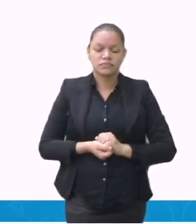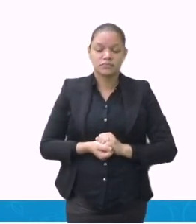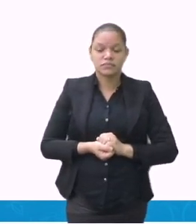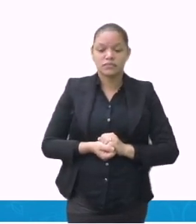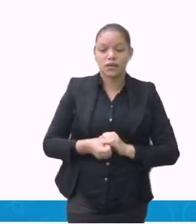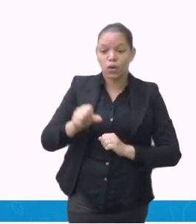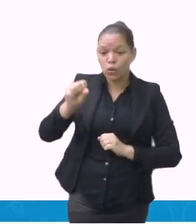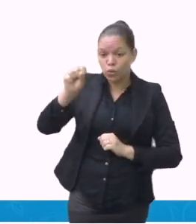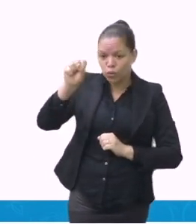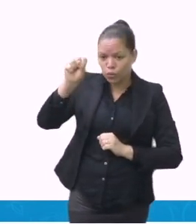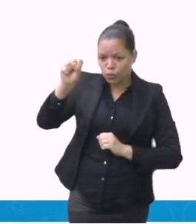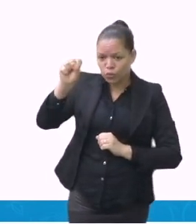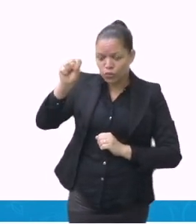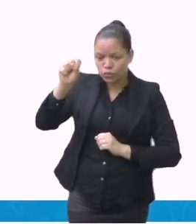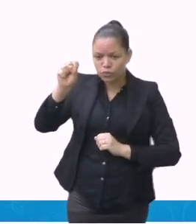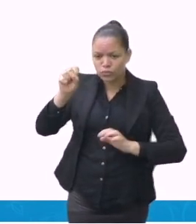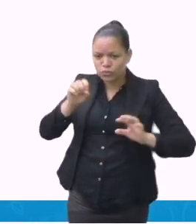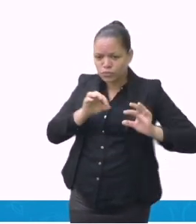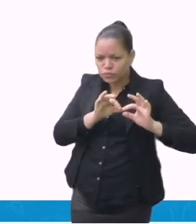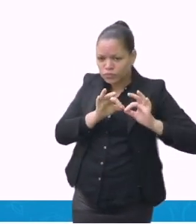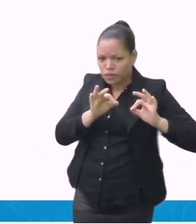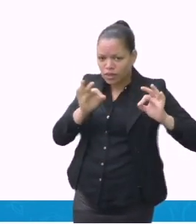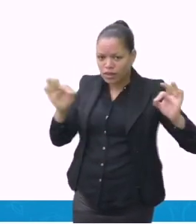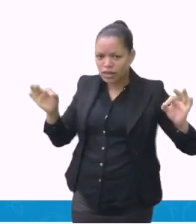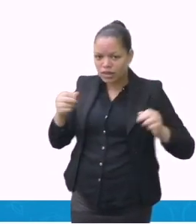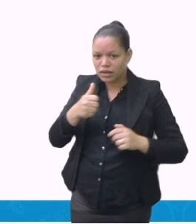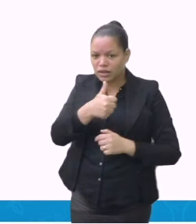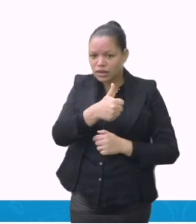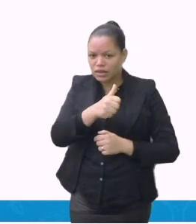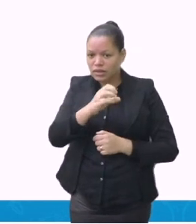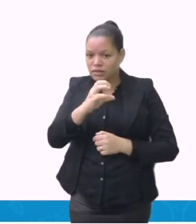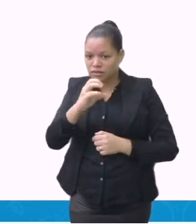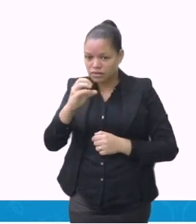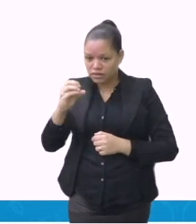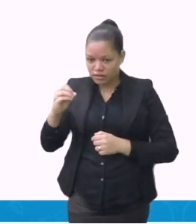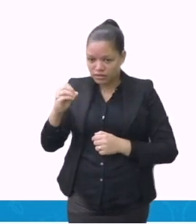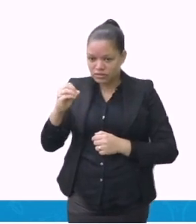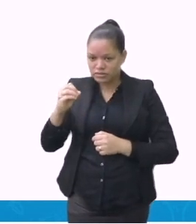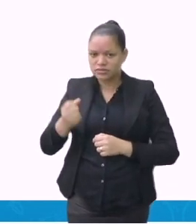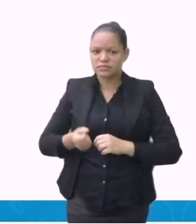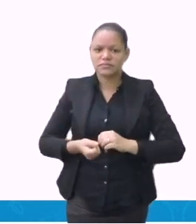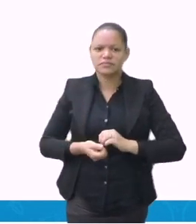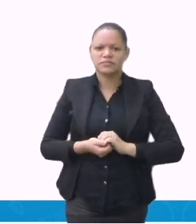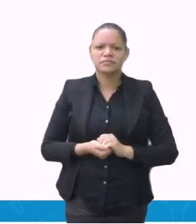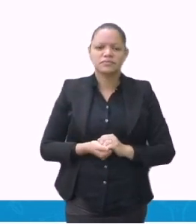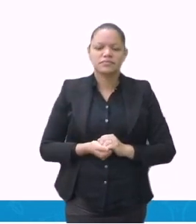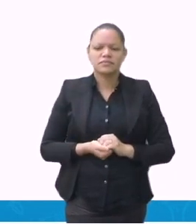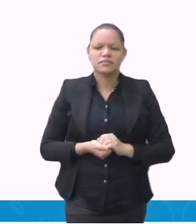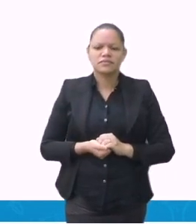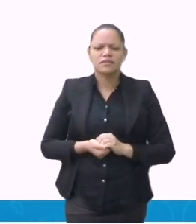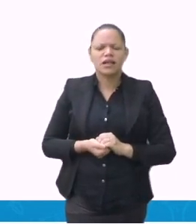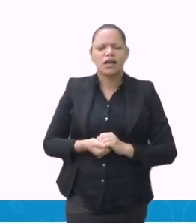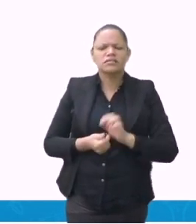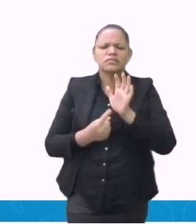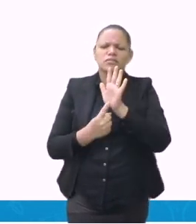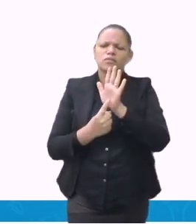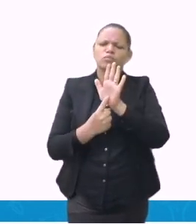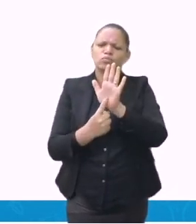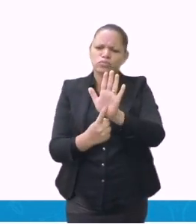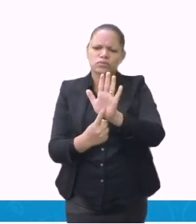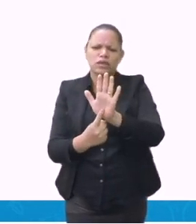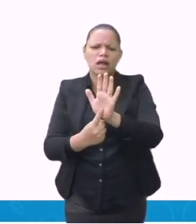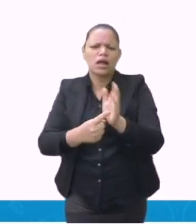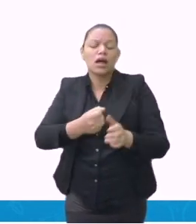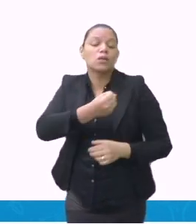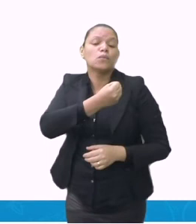linha 10. Observem que aqui é diferente porque está sendo representado por números. Então, eu